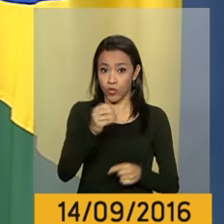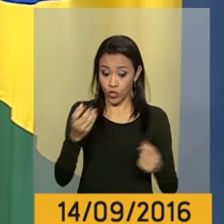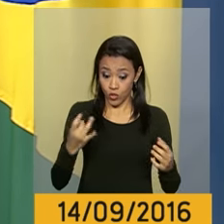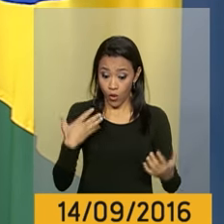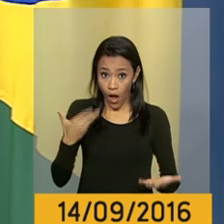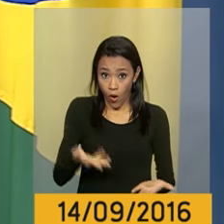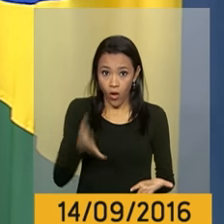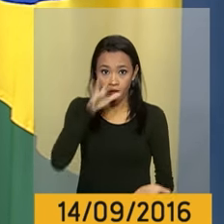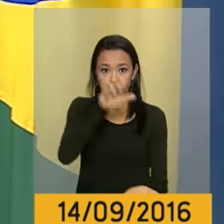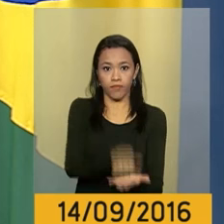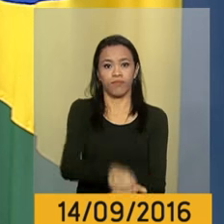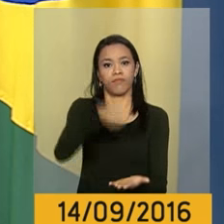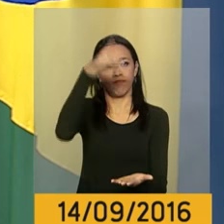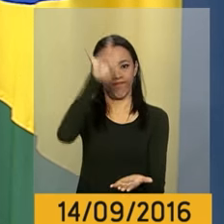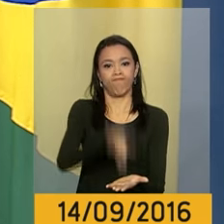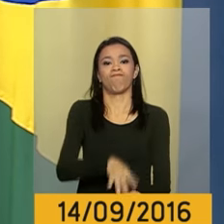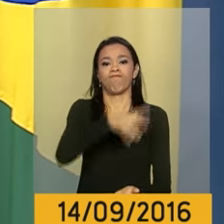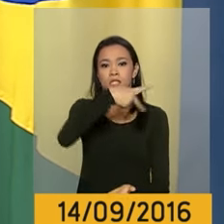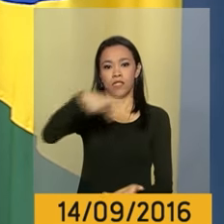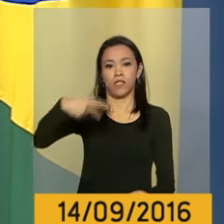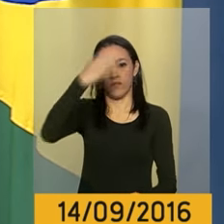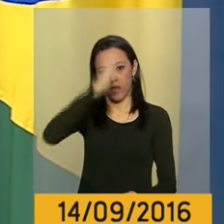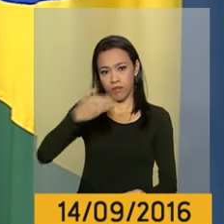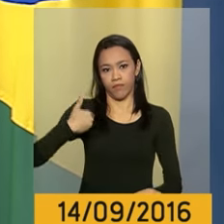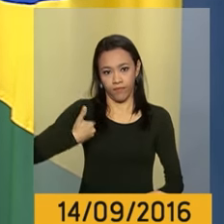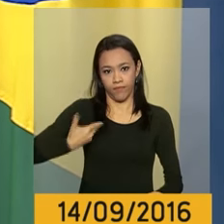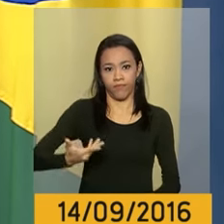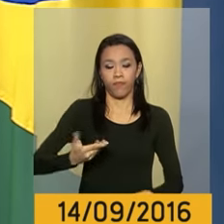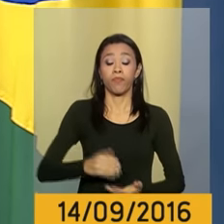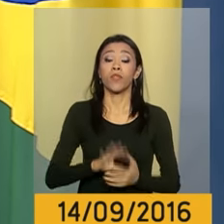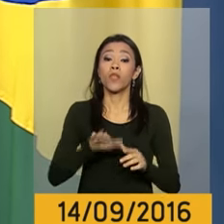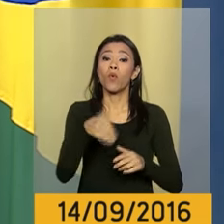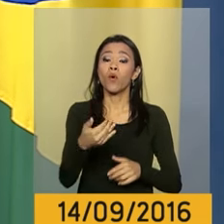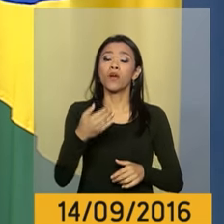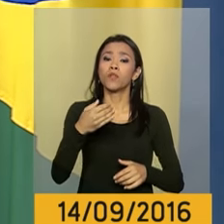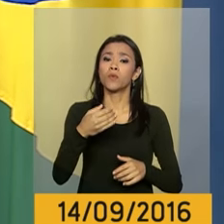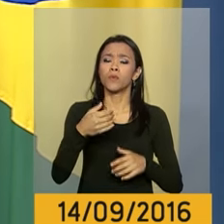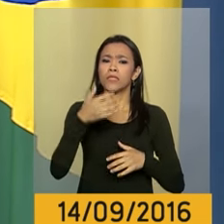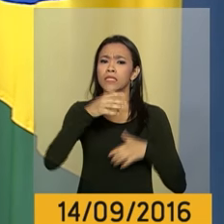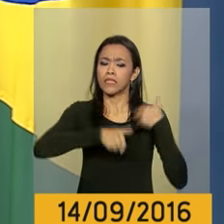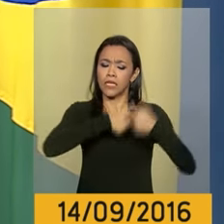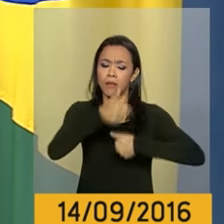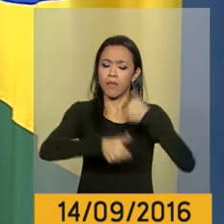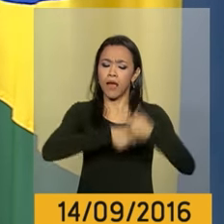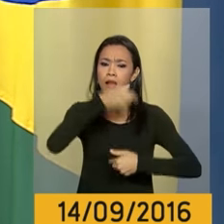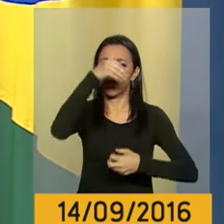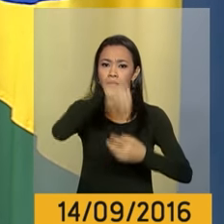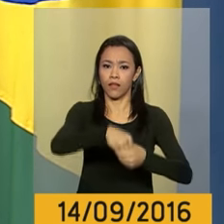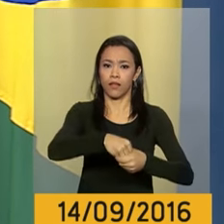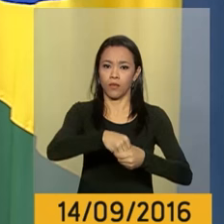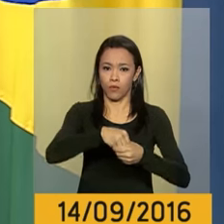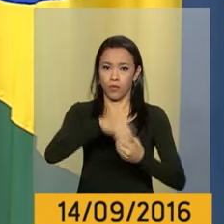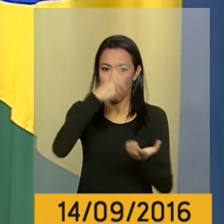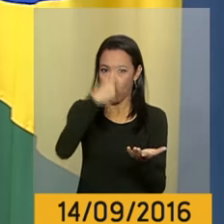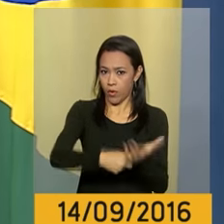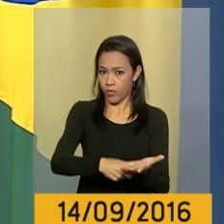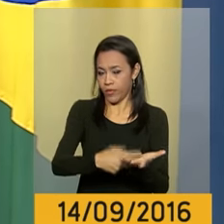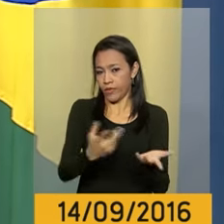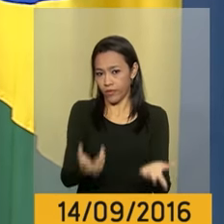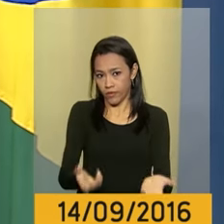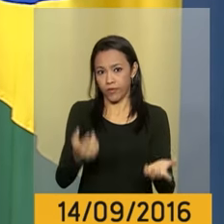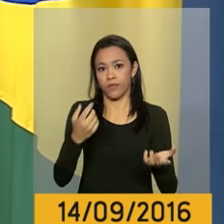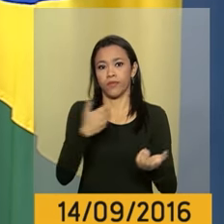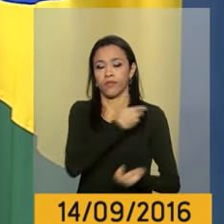curiosamente, uma coisa que eu tenho dito ao longo do tempo é que quando você exerce uma função pública no Ministério da